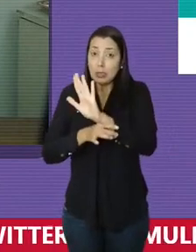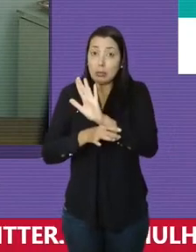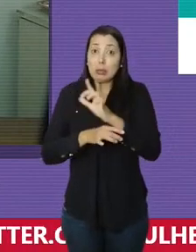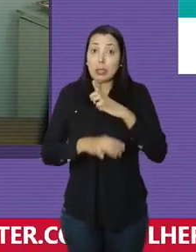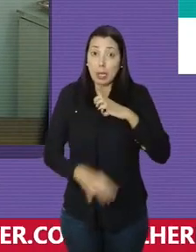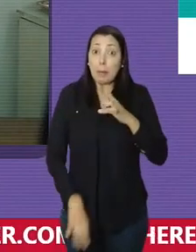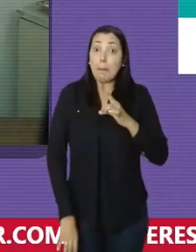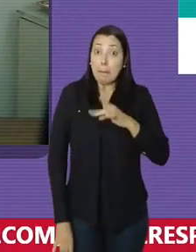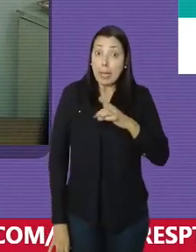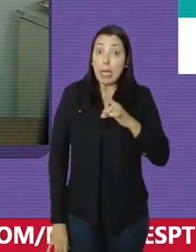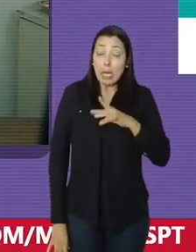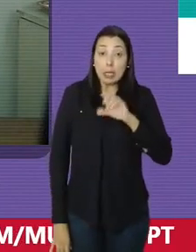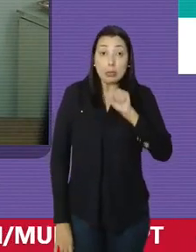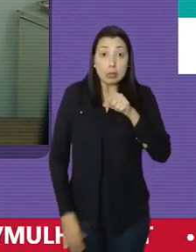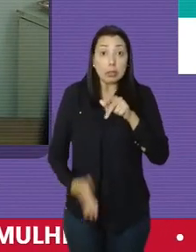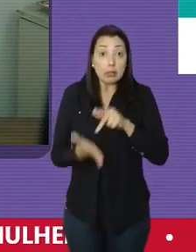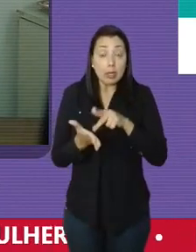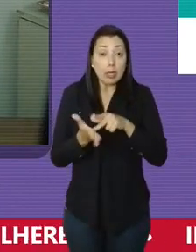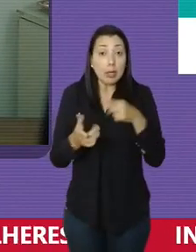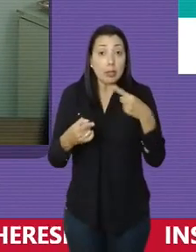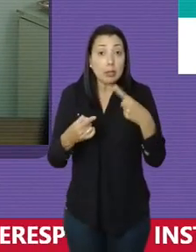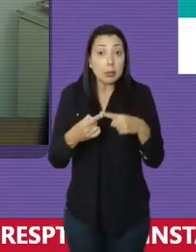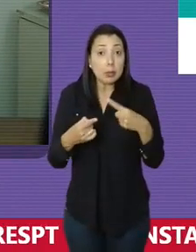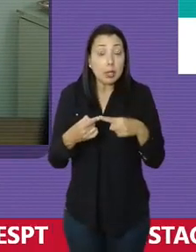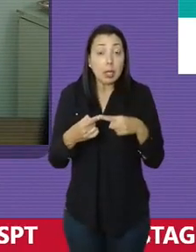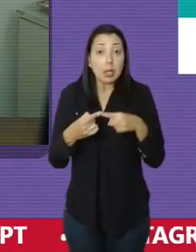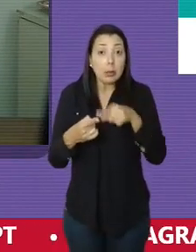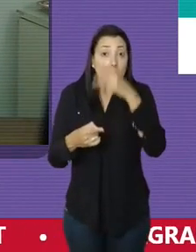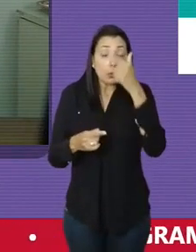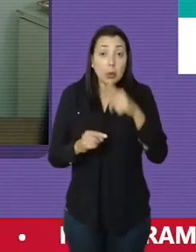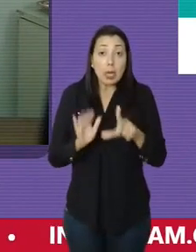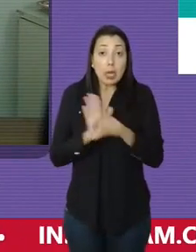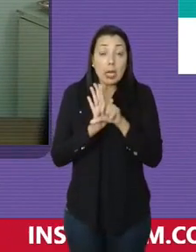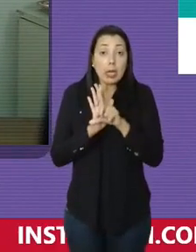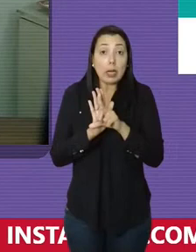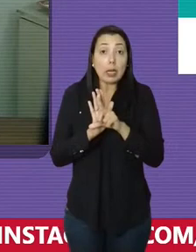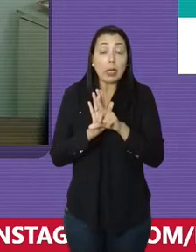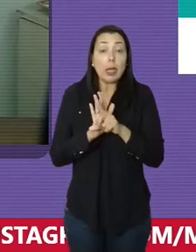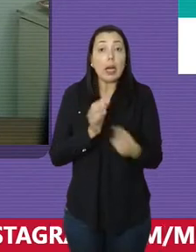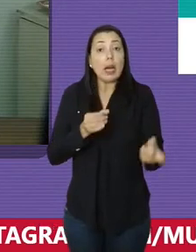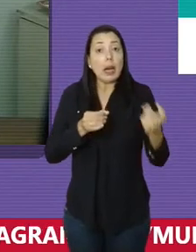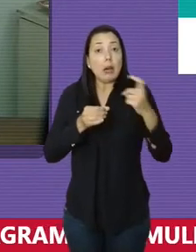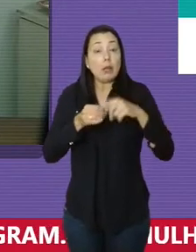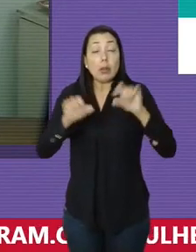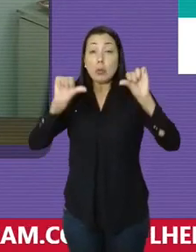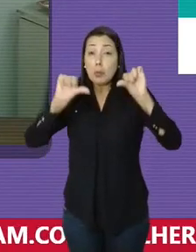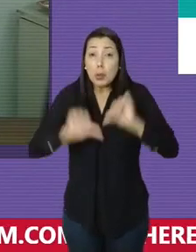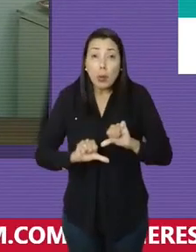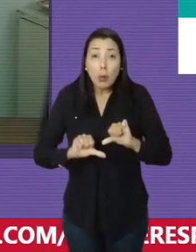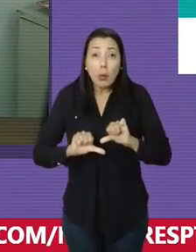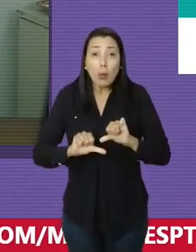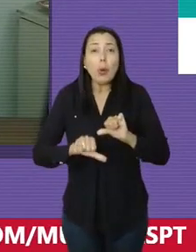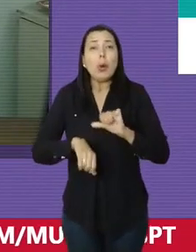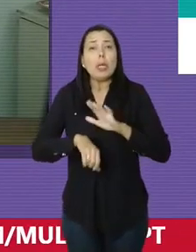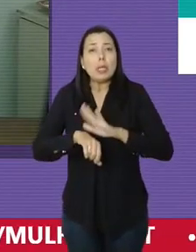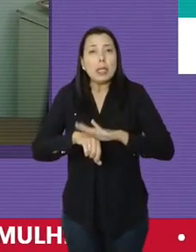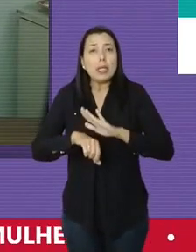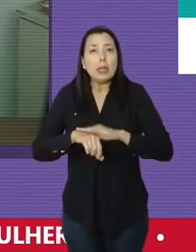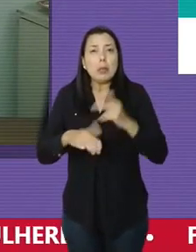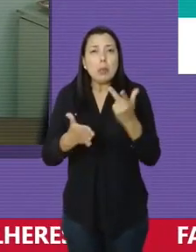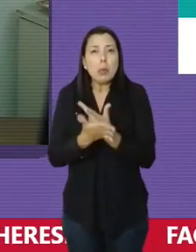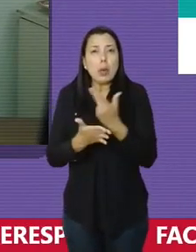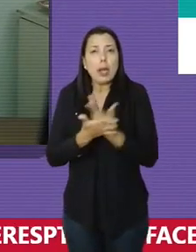medo. Medos que nos remetem a medos maiores. A volta dos piores tempos, a infâmia